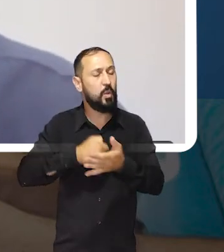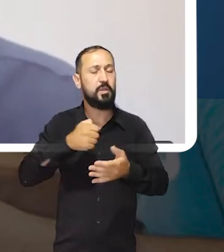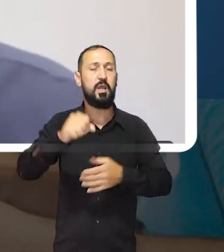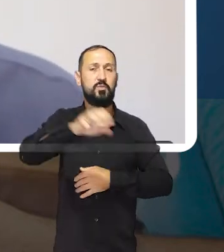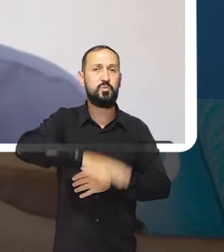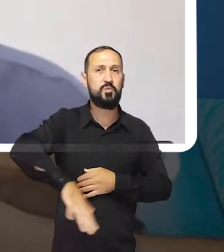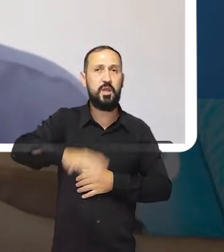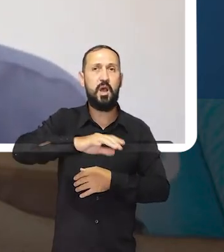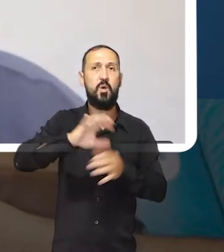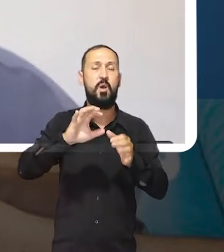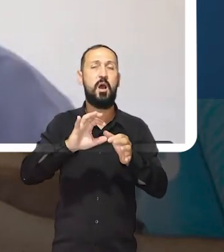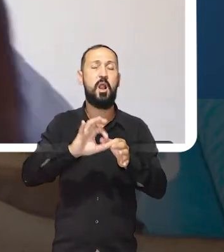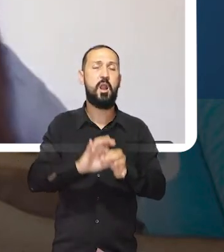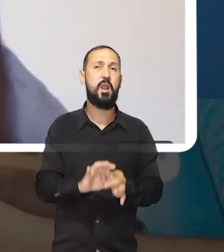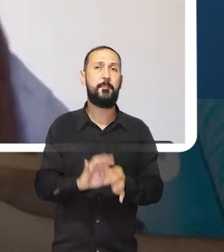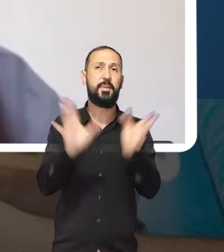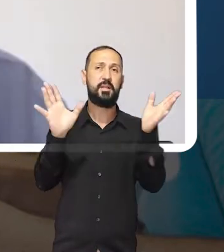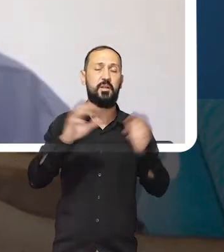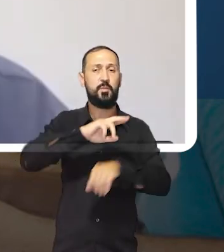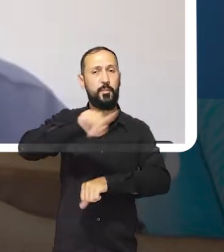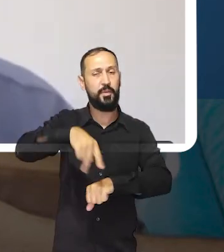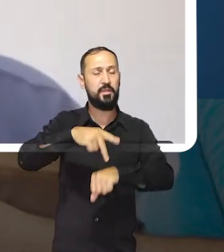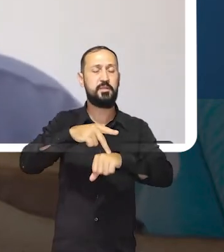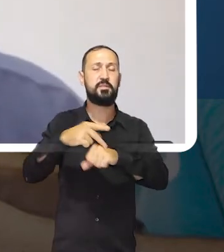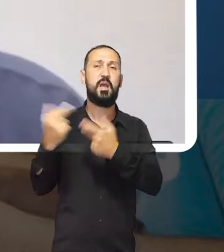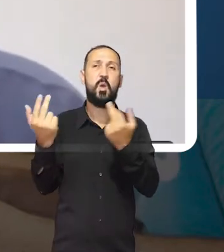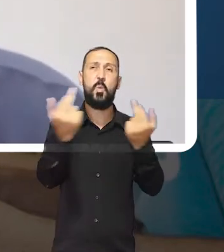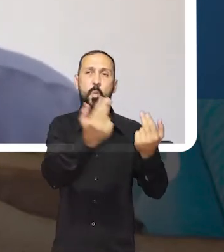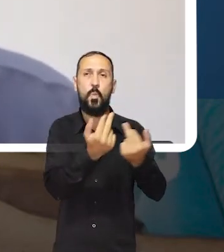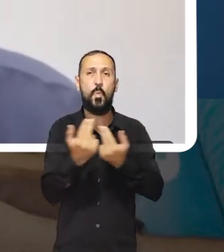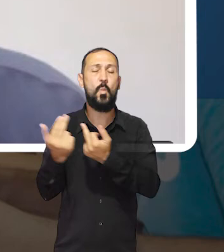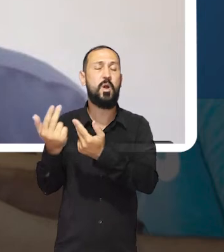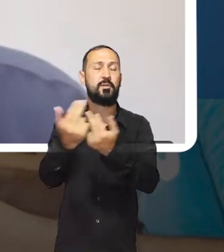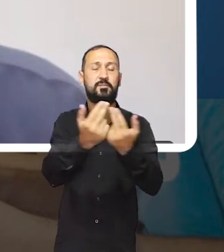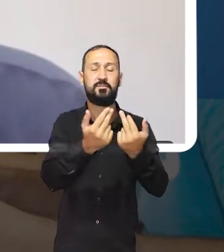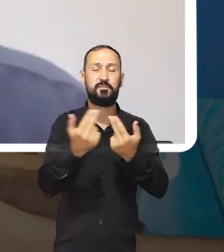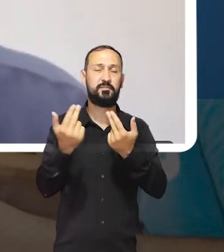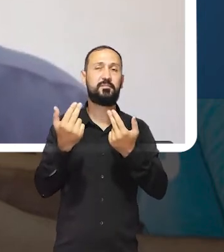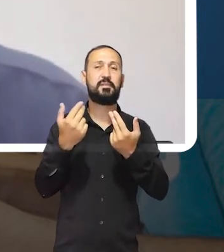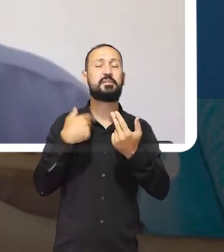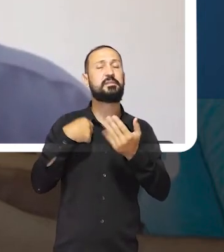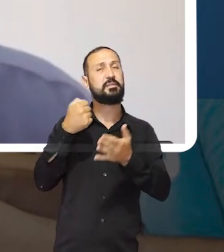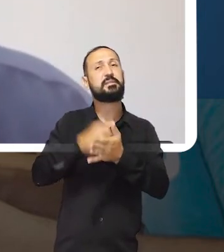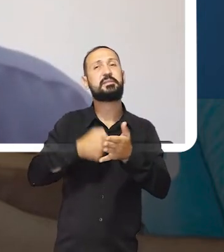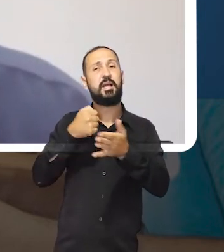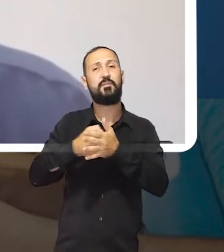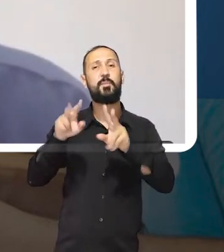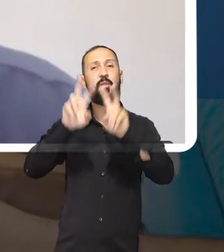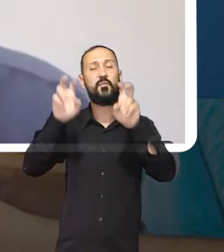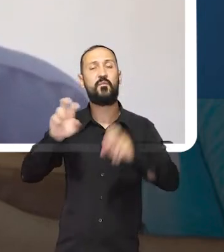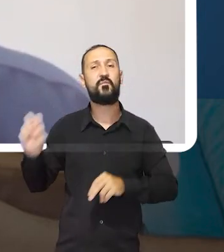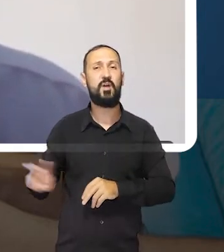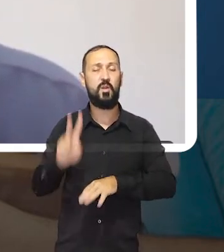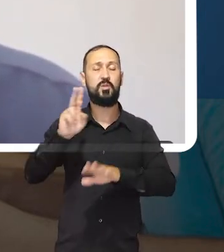social e da liberdade do país, a igualdade entre todas as crenças,